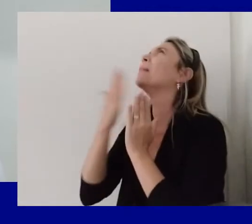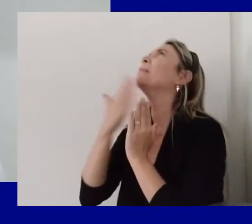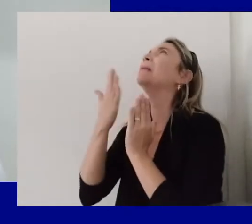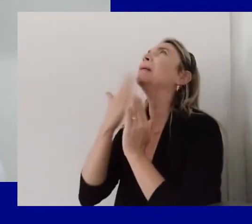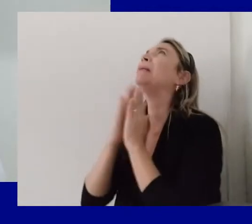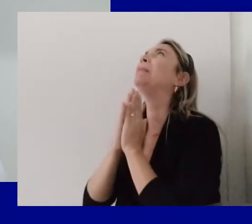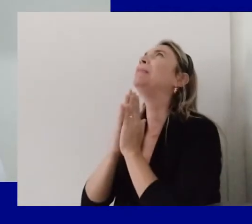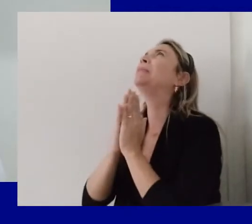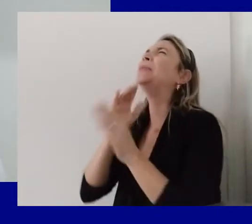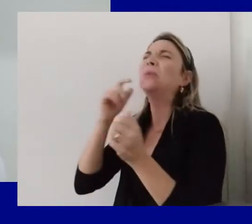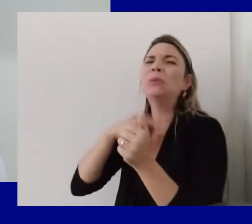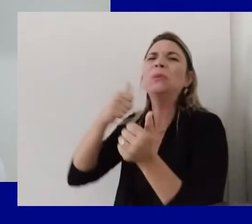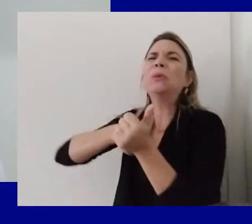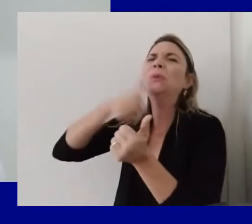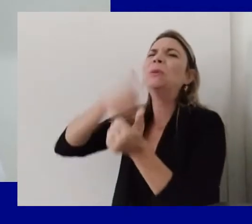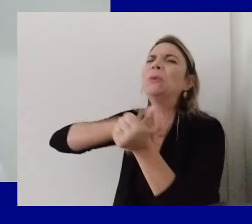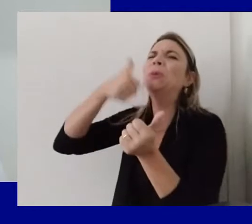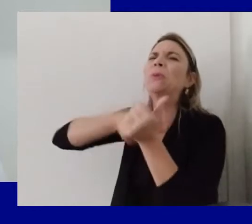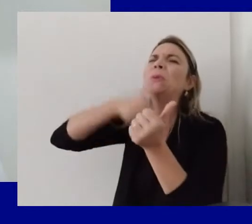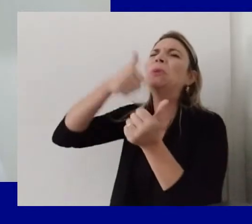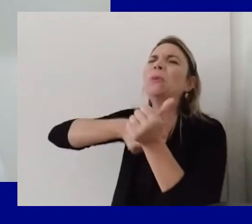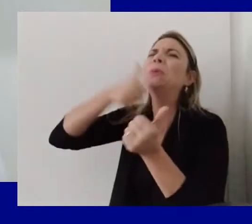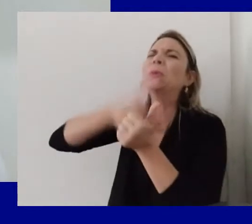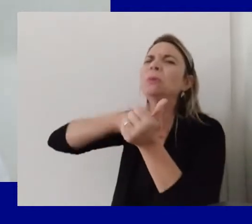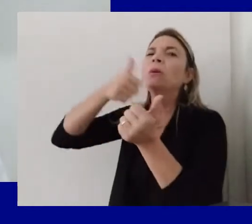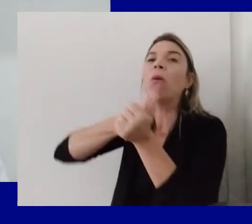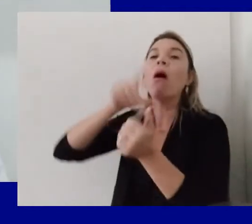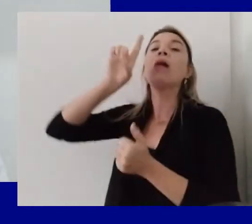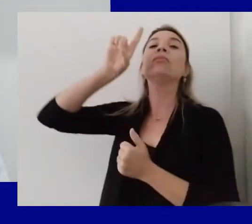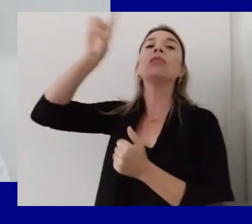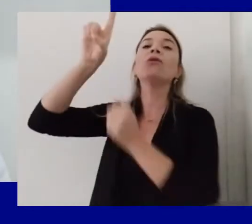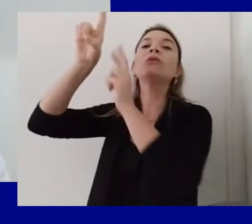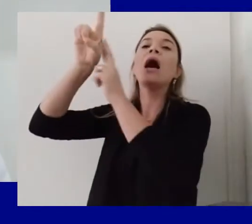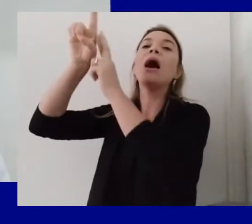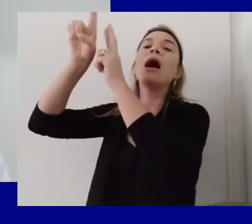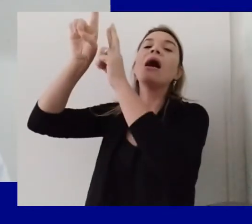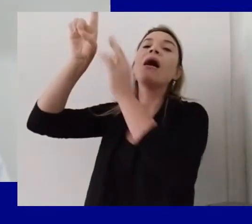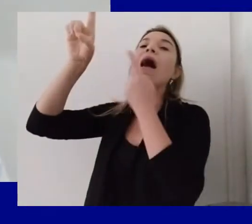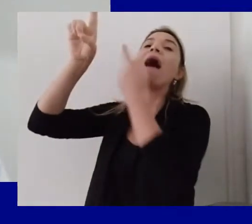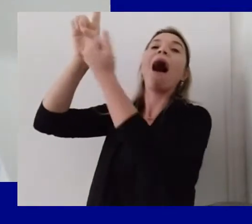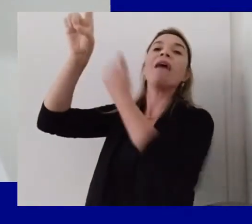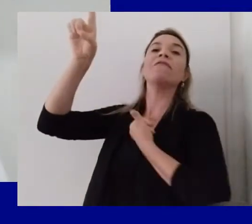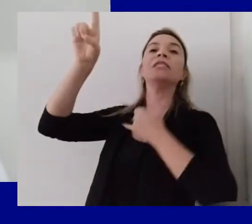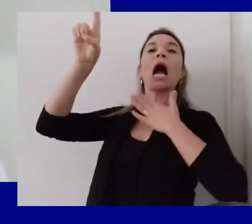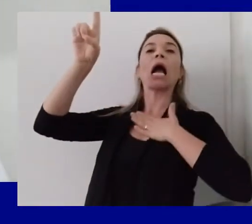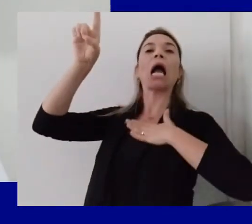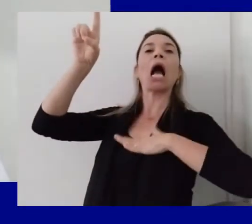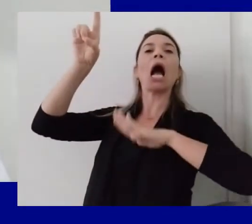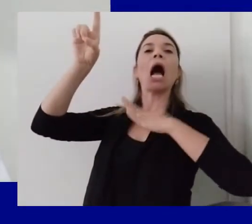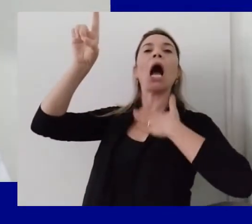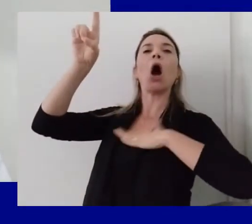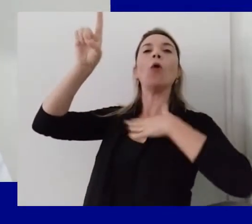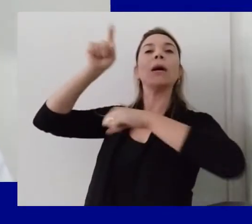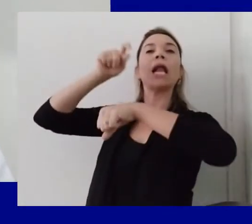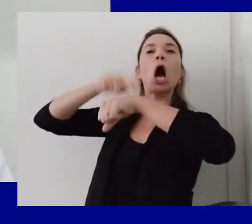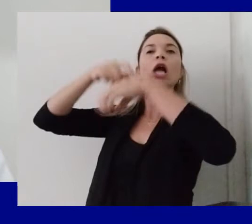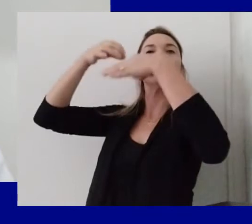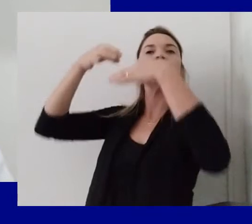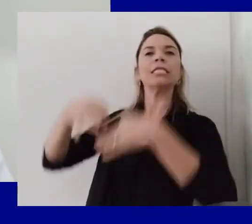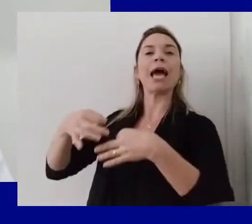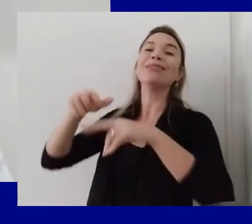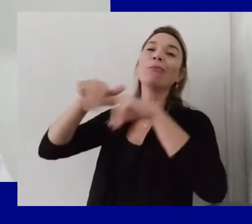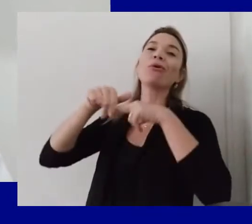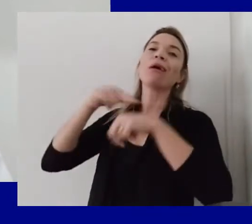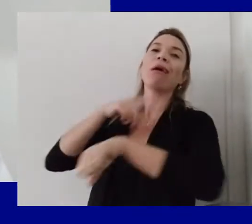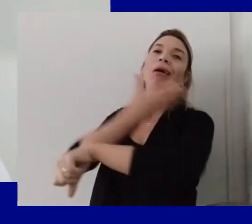que esperamos para a nossa oração. É por isso que perseverança está relacionada com fé. E fica a